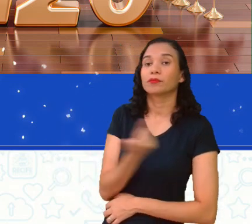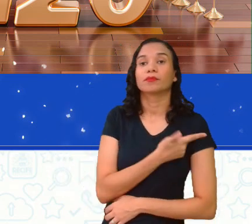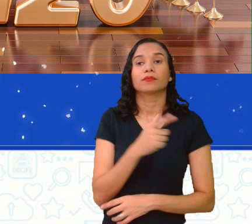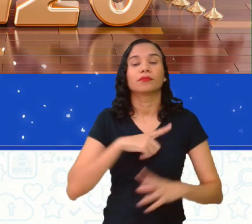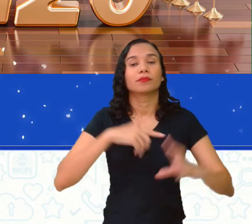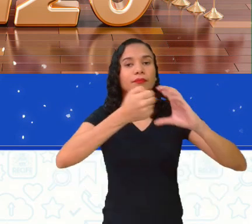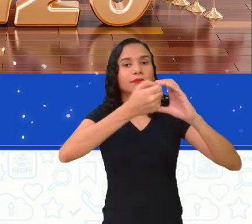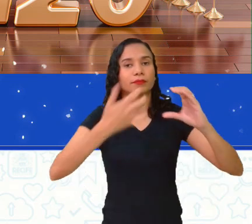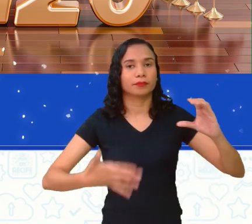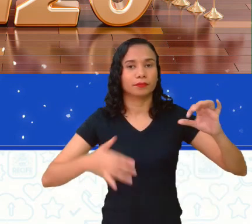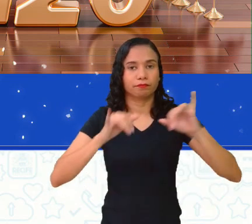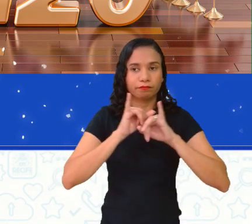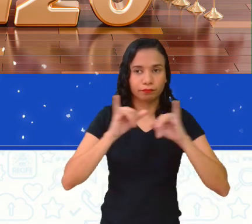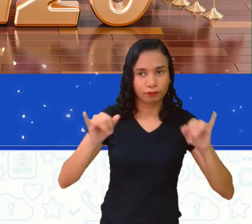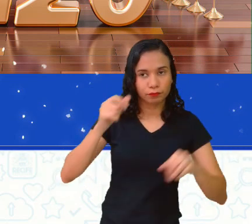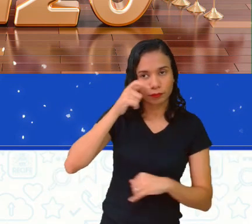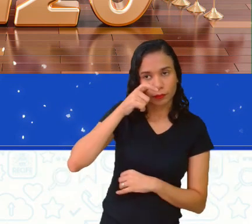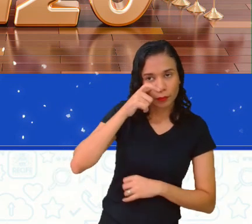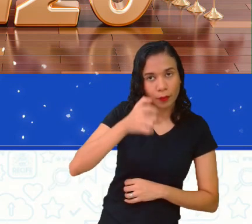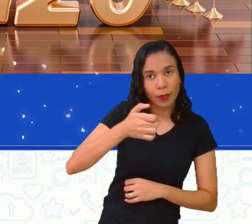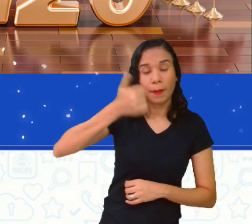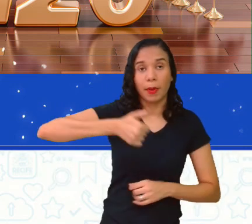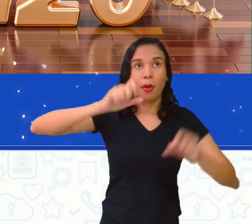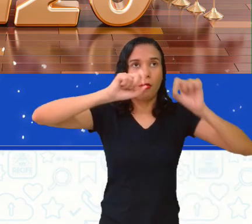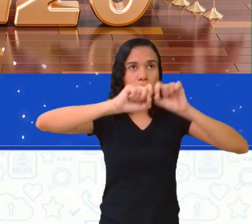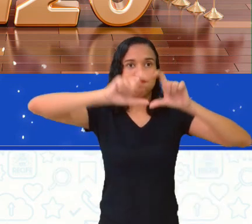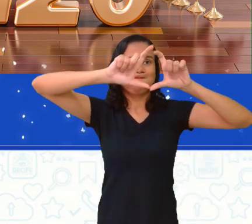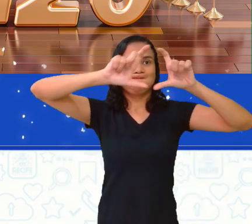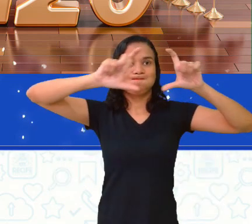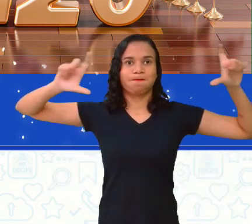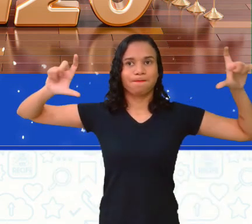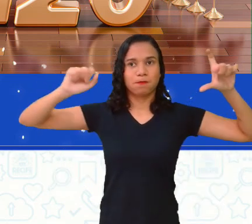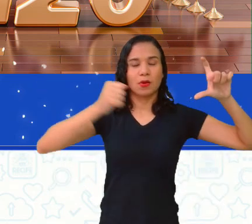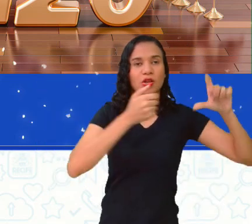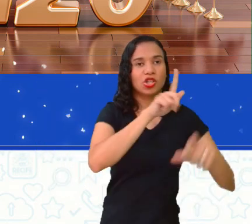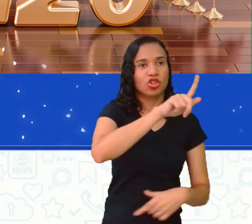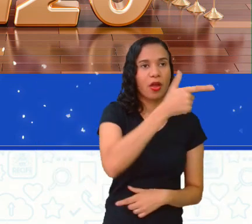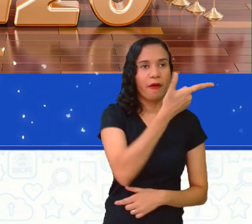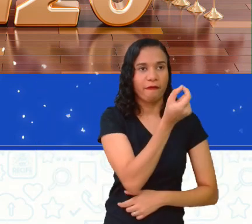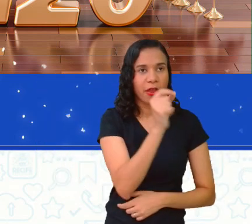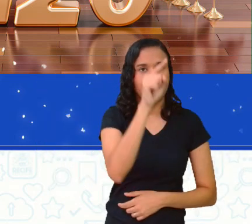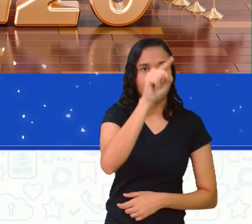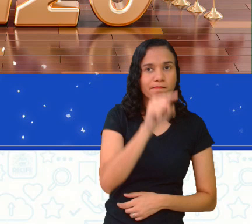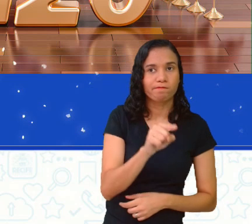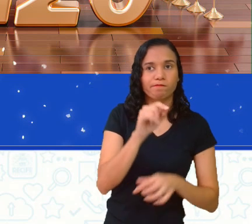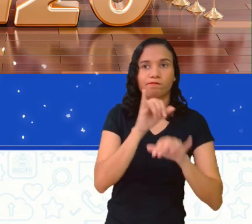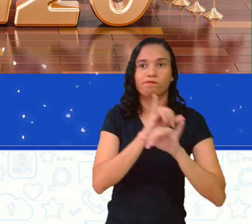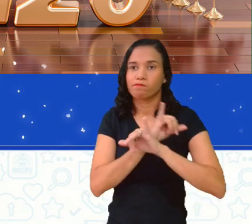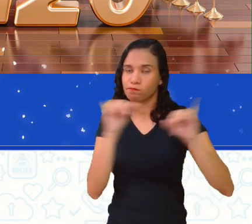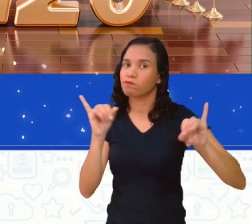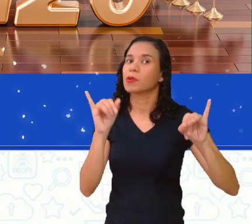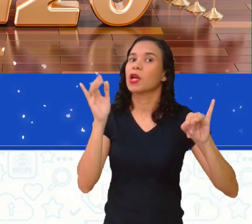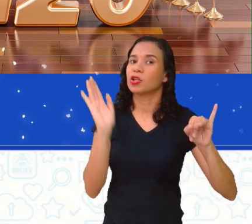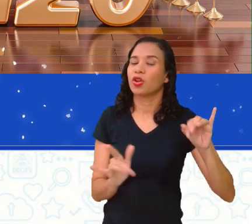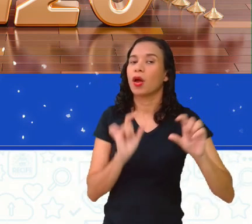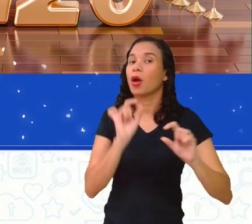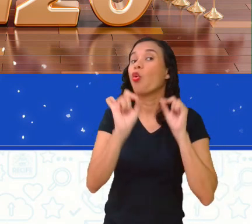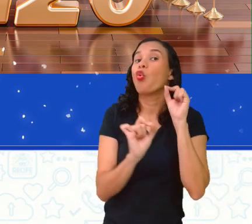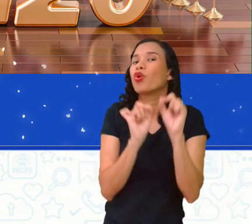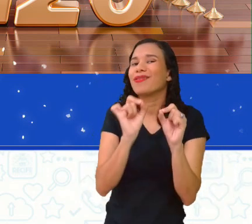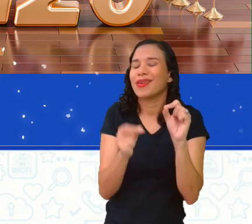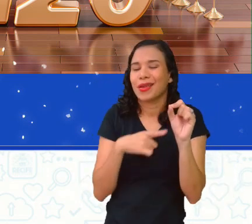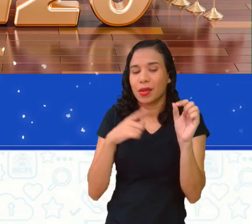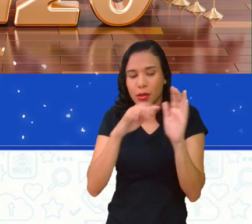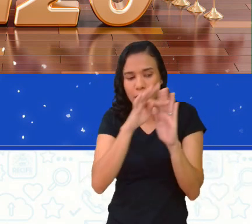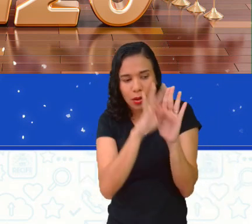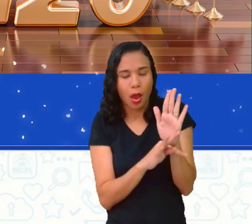características interessantes. Primeiro a gente tem um título em destaque, né, G20, e a gente tem a notícia já com o que é a